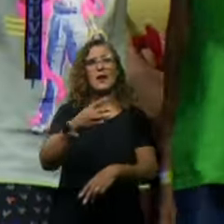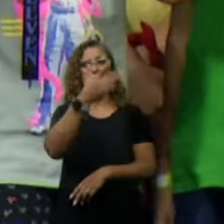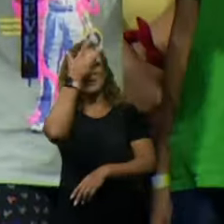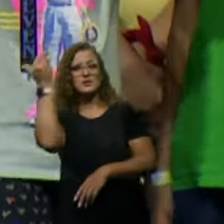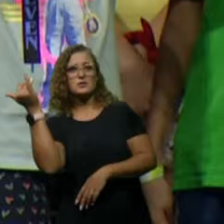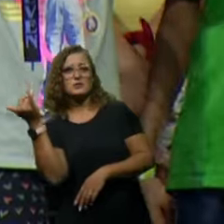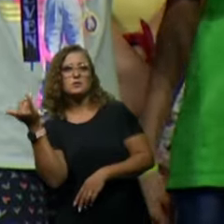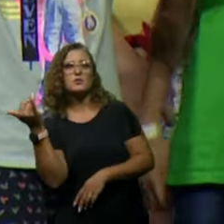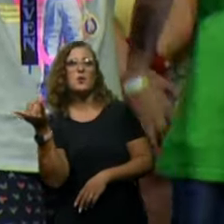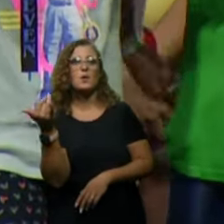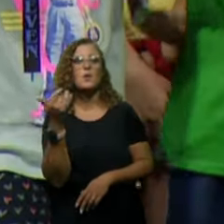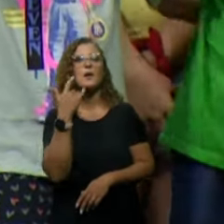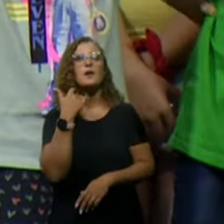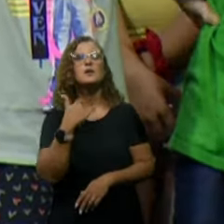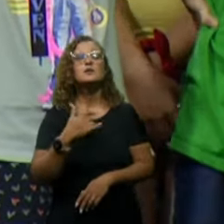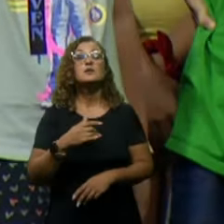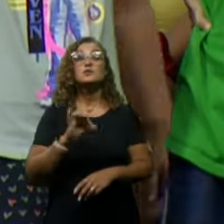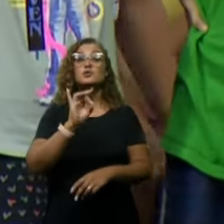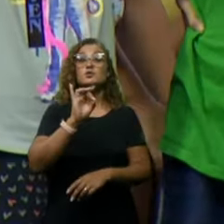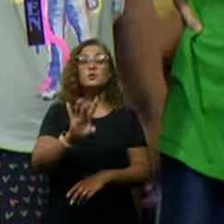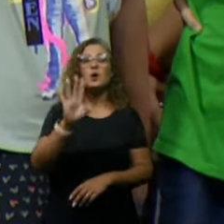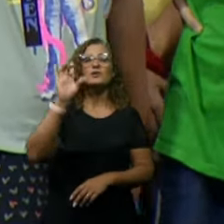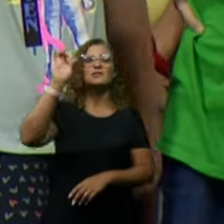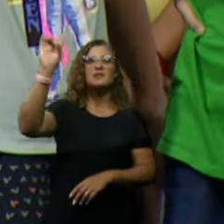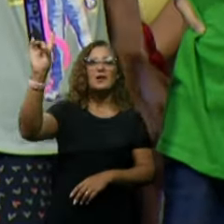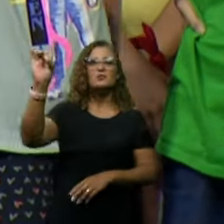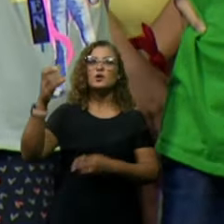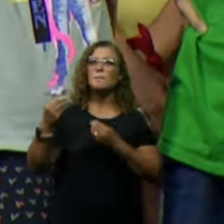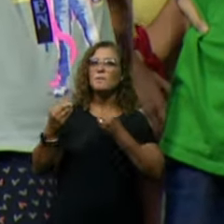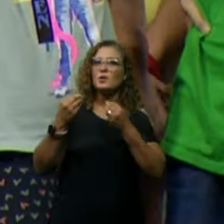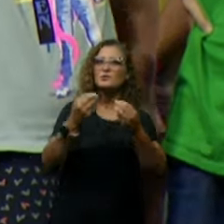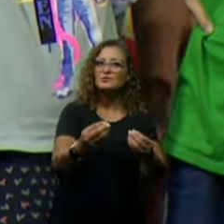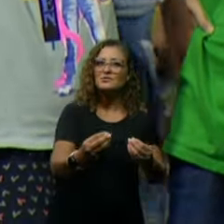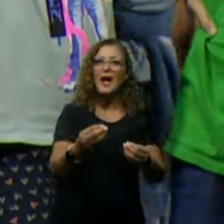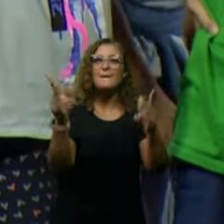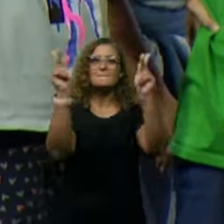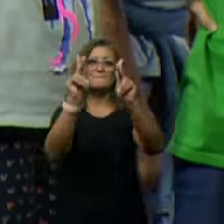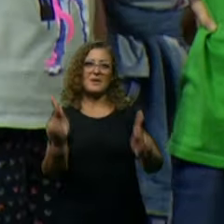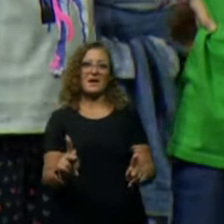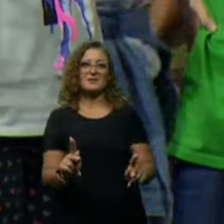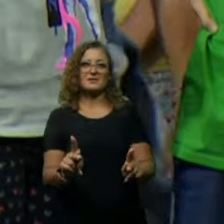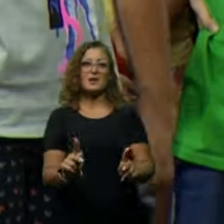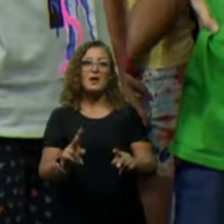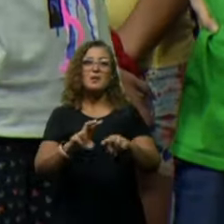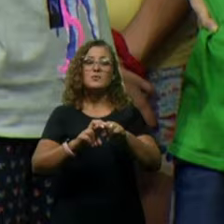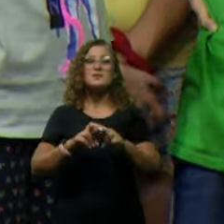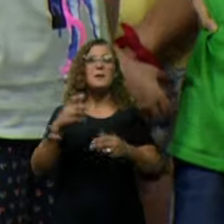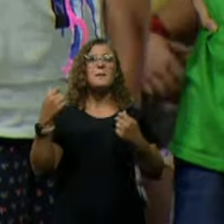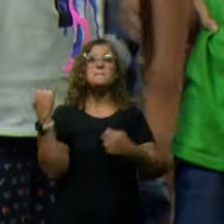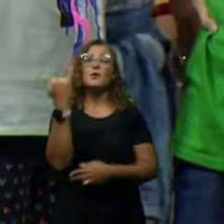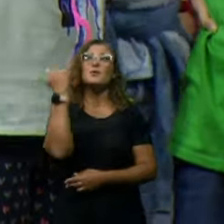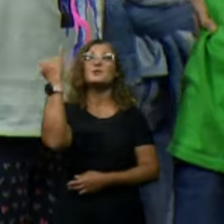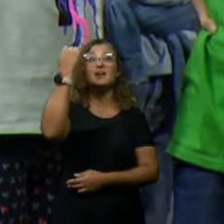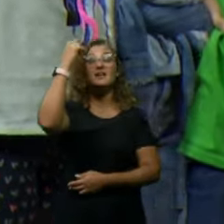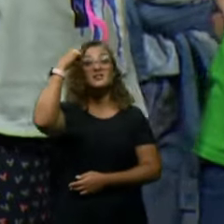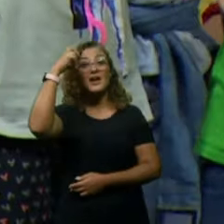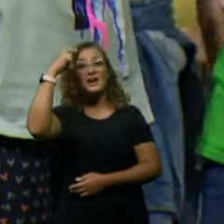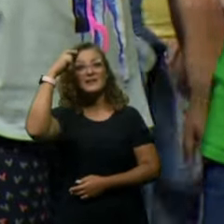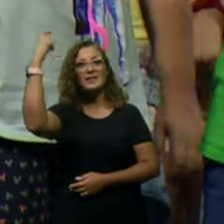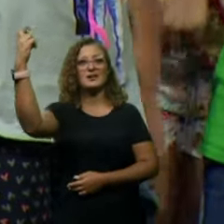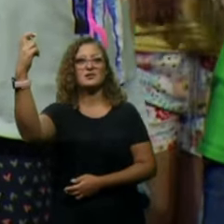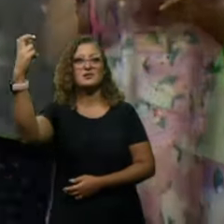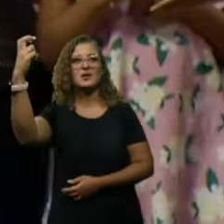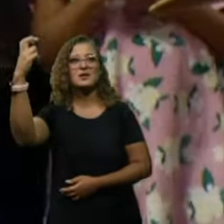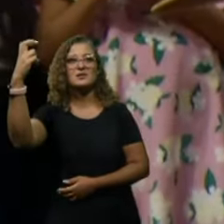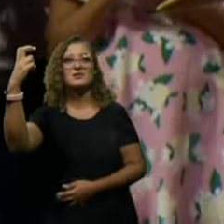você dá só um eterno pode fazer isso então é uma questão de sobrevivência de inteligência não deixar ninguém ocupar o lugar que só Deus tá